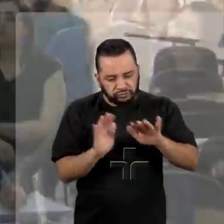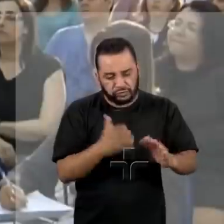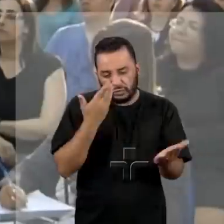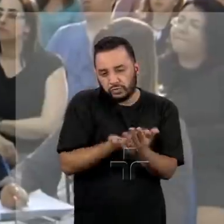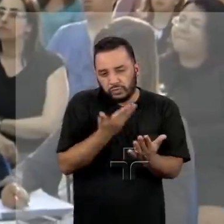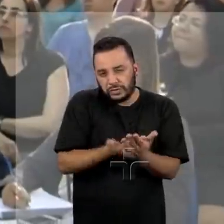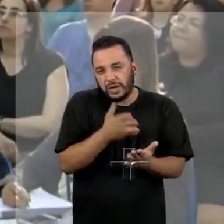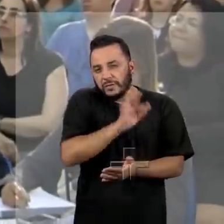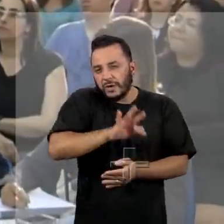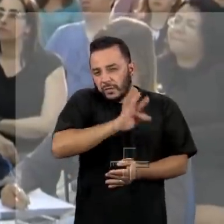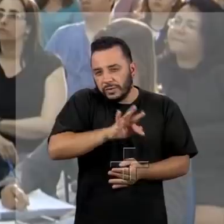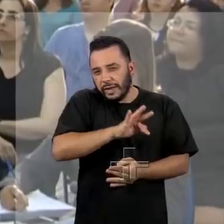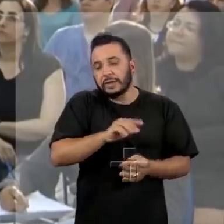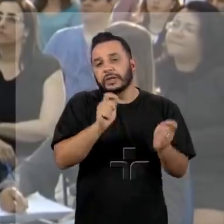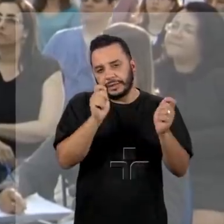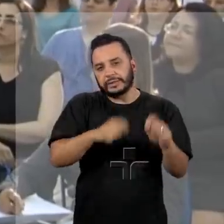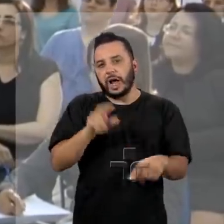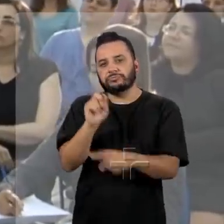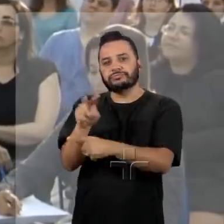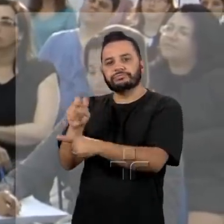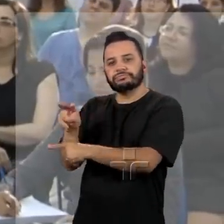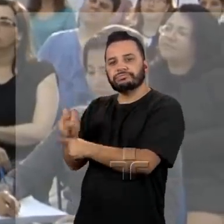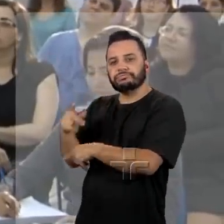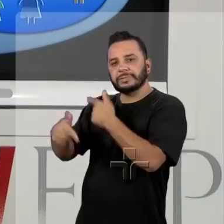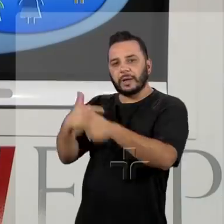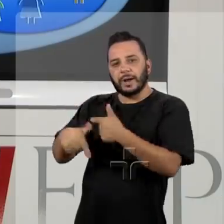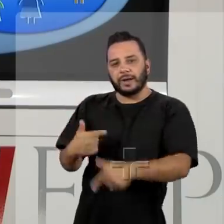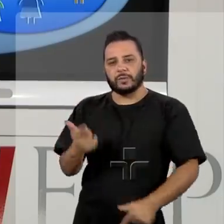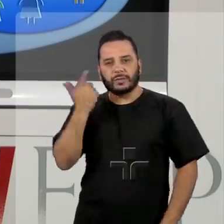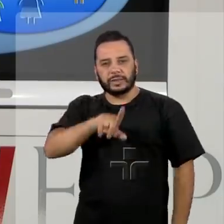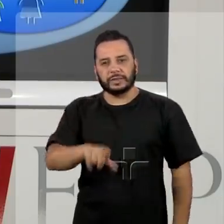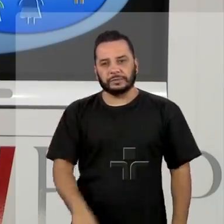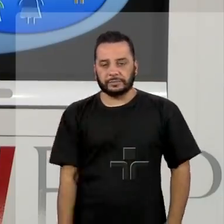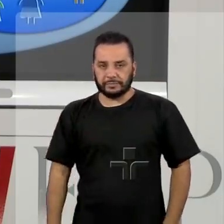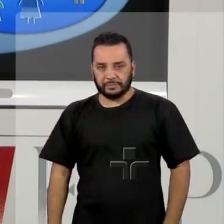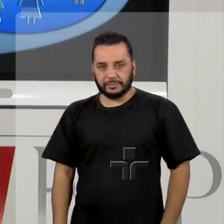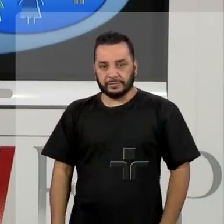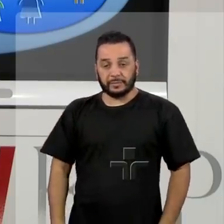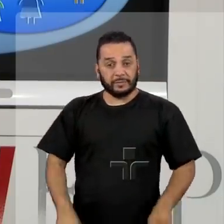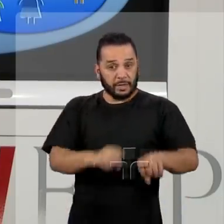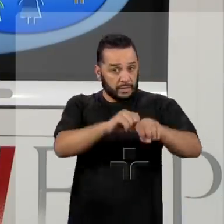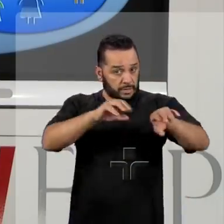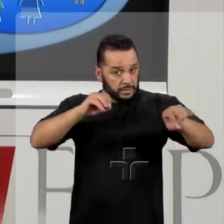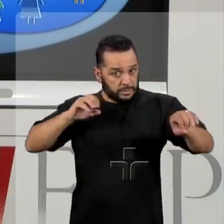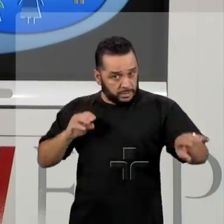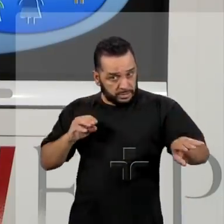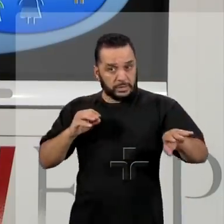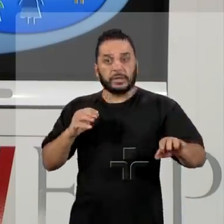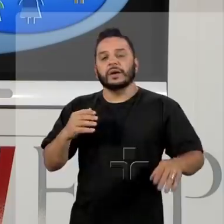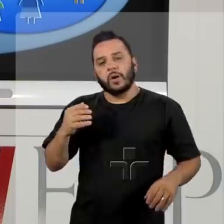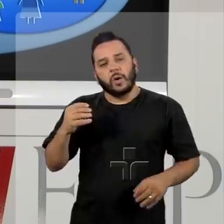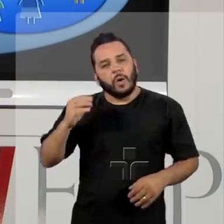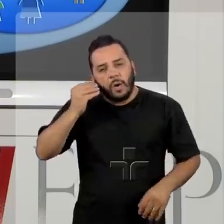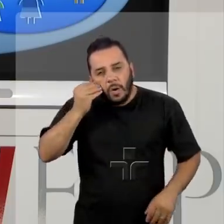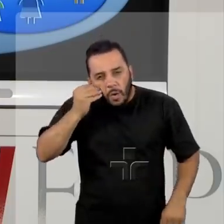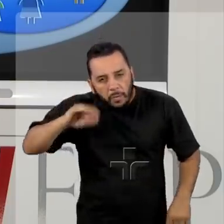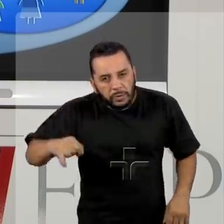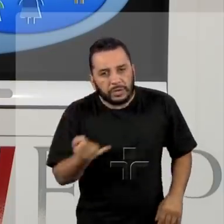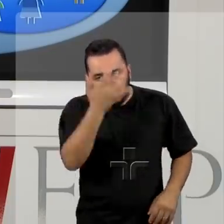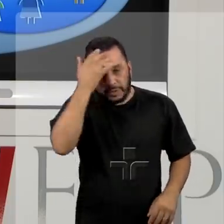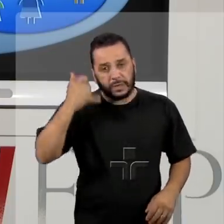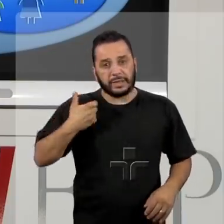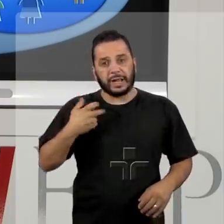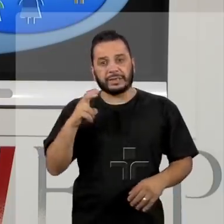ensino superior e assim aumentar o seu nível de empregabilidade. A educação à distância foi a oportunidade de pessoas acima